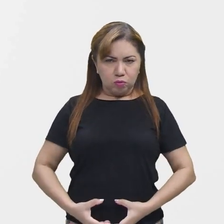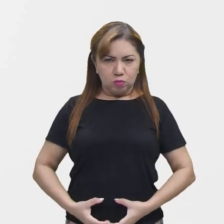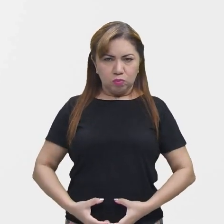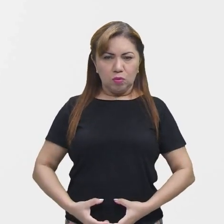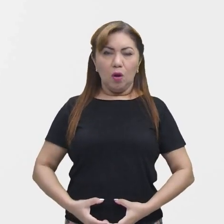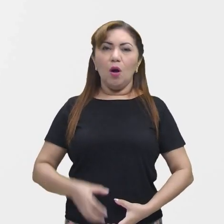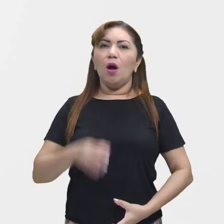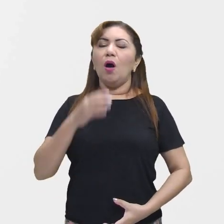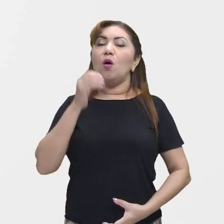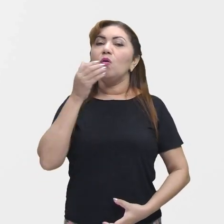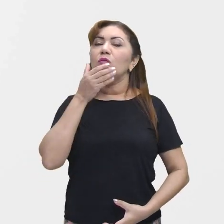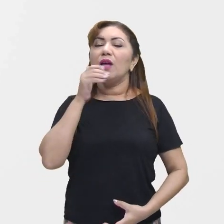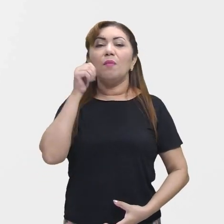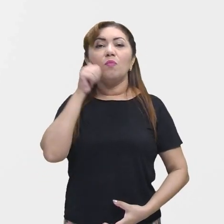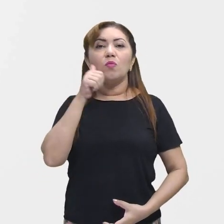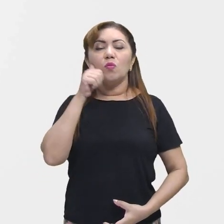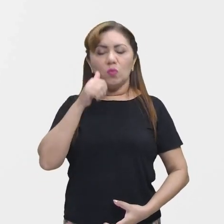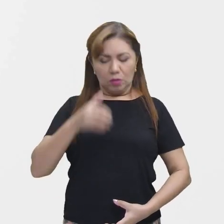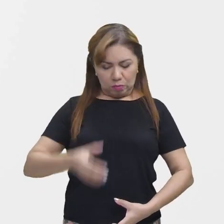mulher.